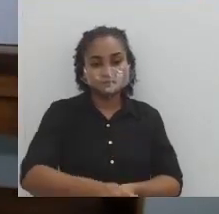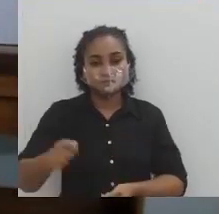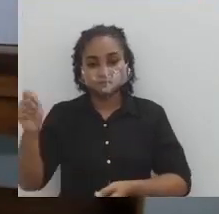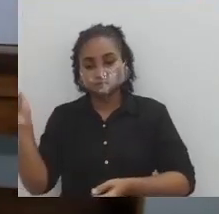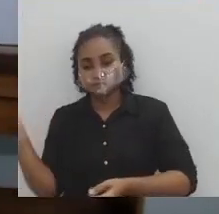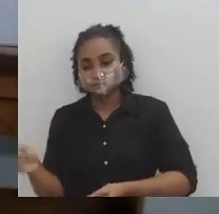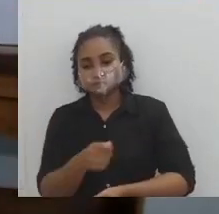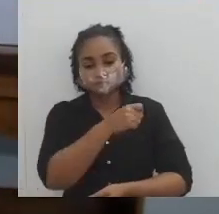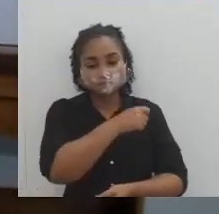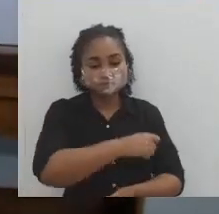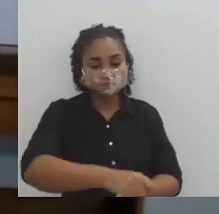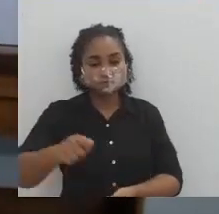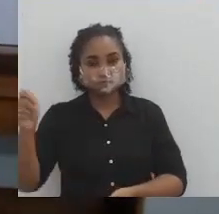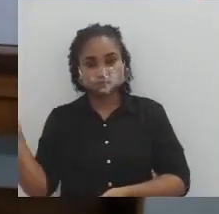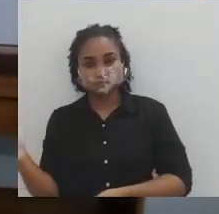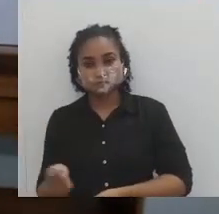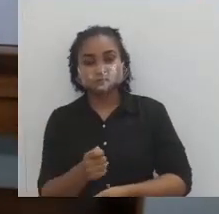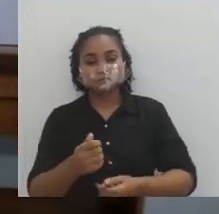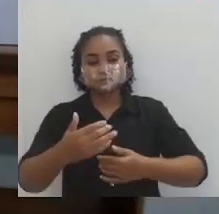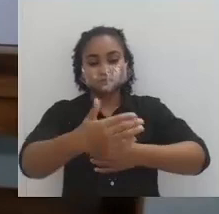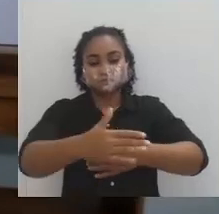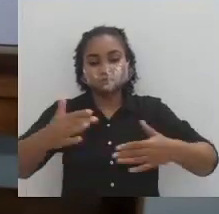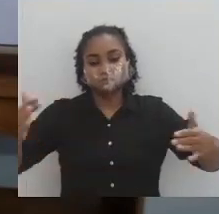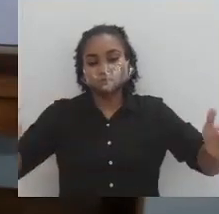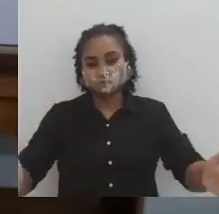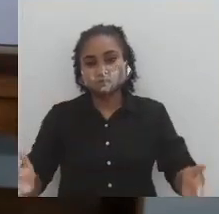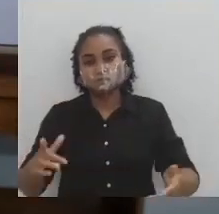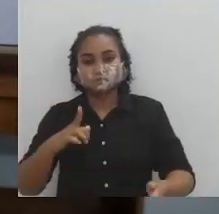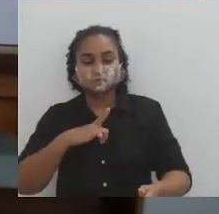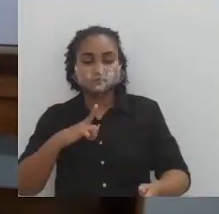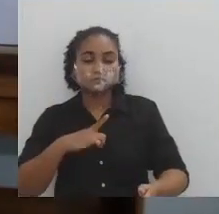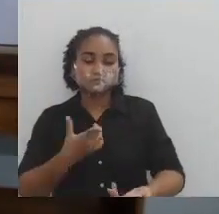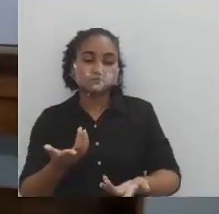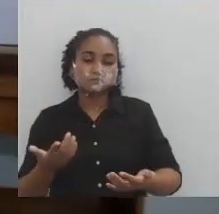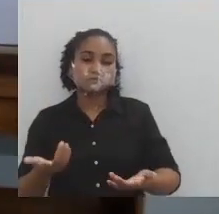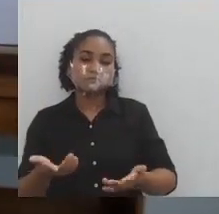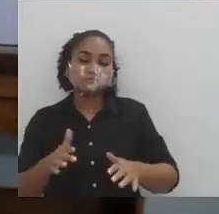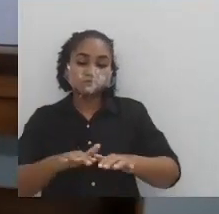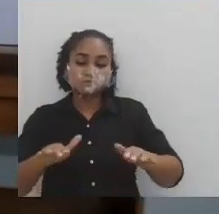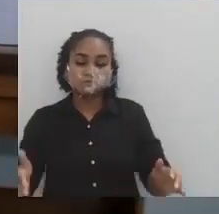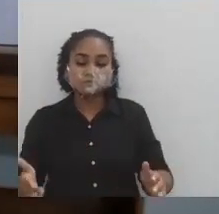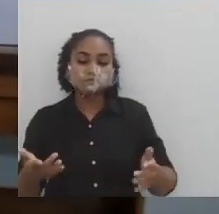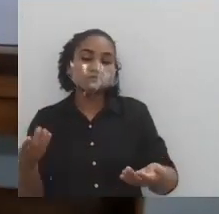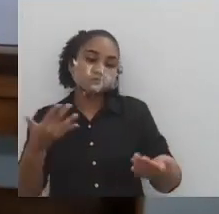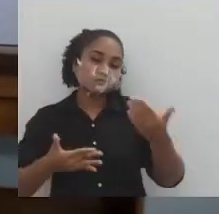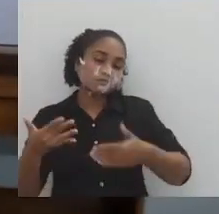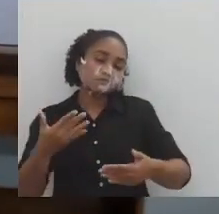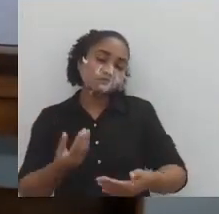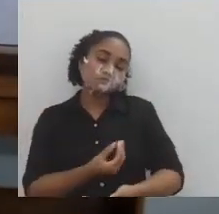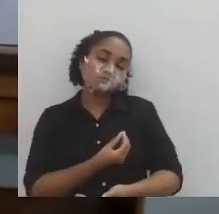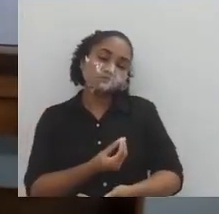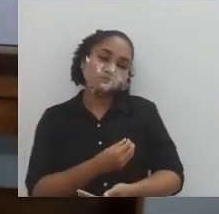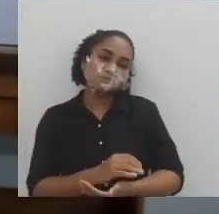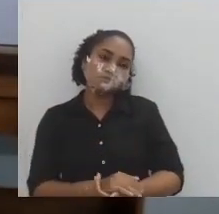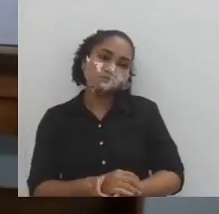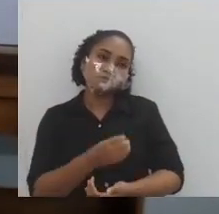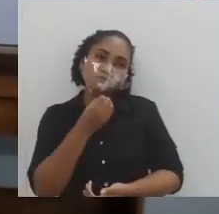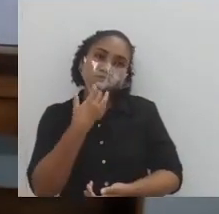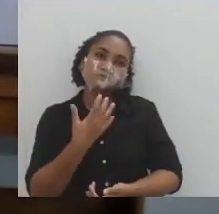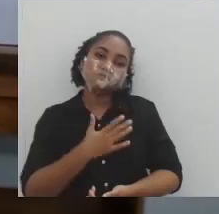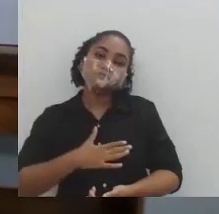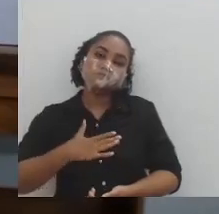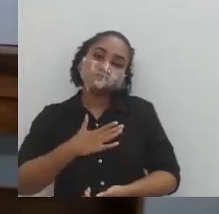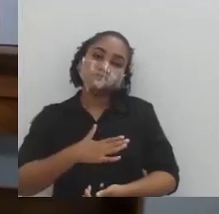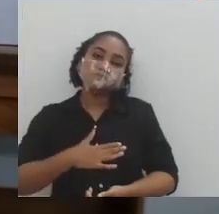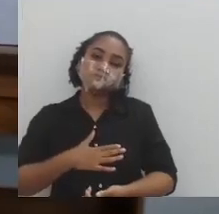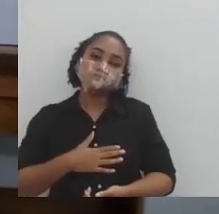Aqui o tênis de mesa, que também fez parte da minha infância. Foi até bom esse assunto, porque eu